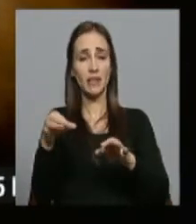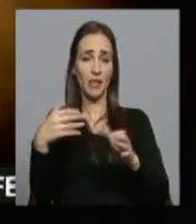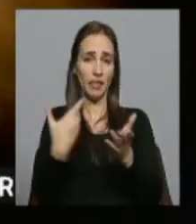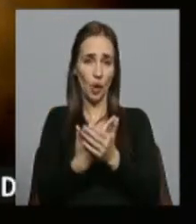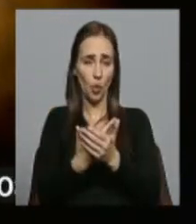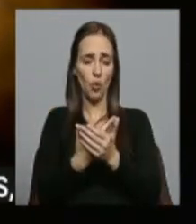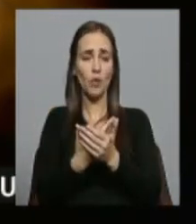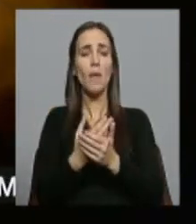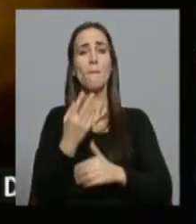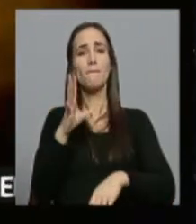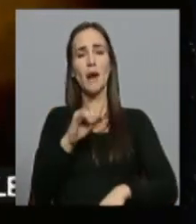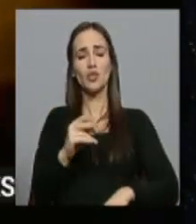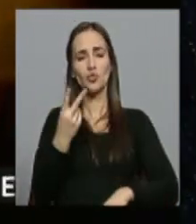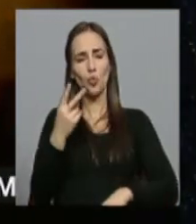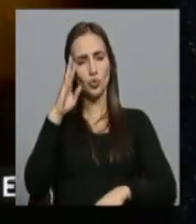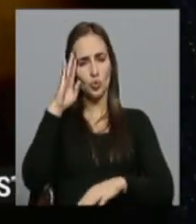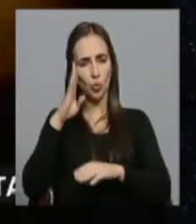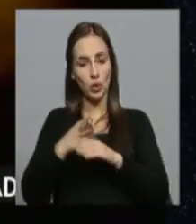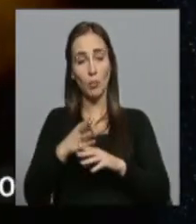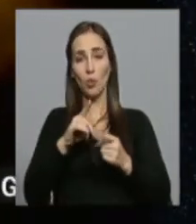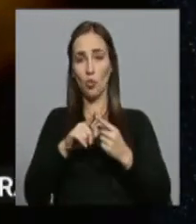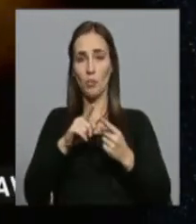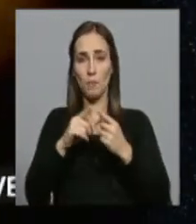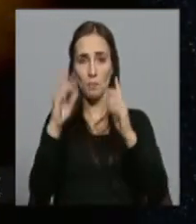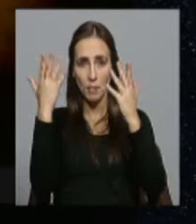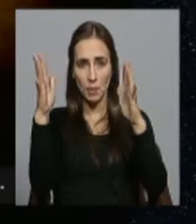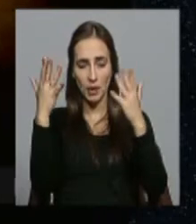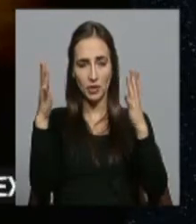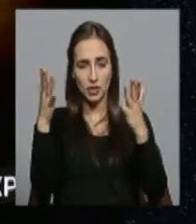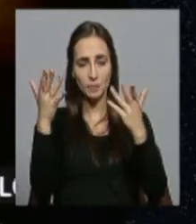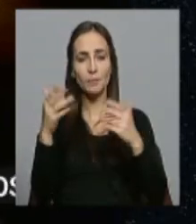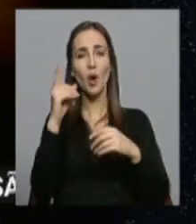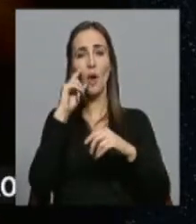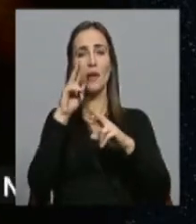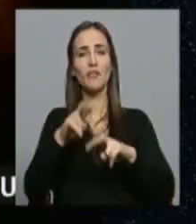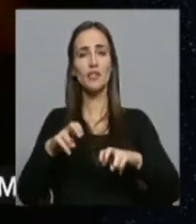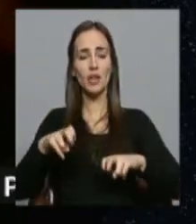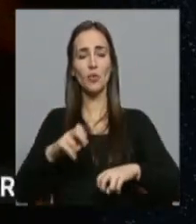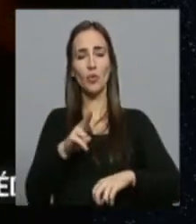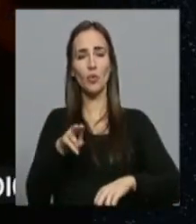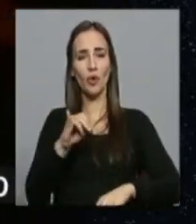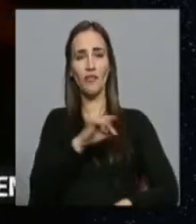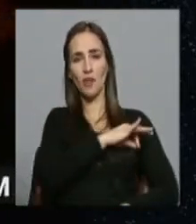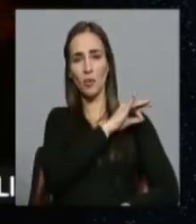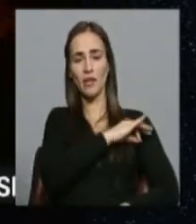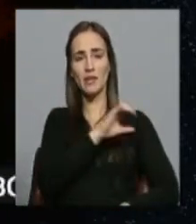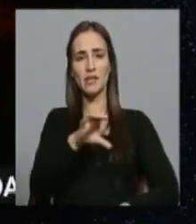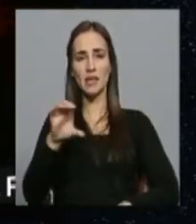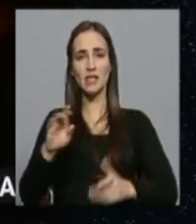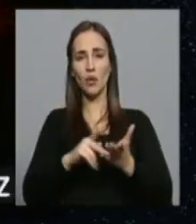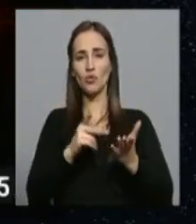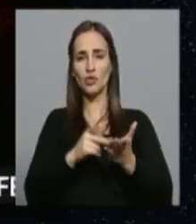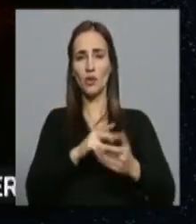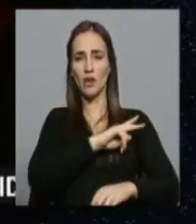duas notas absolutamente finais. Uma para congratular o investigador Rui Corrado da Silva, da Faculdade de Ciências e Tecnologia da Universidade de Coimbra, porque o